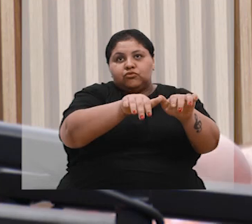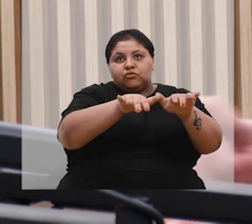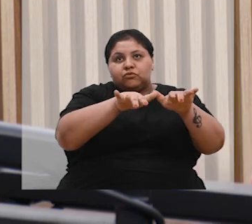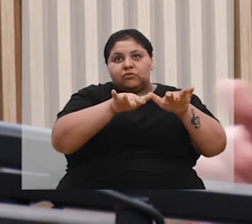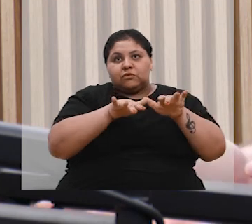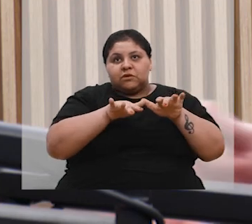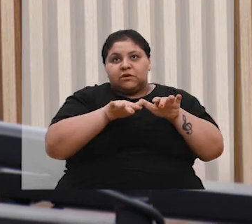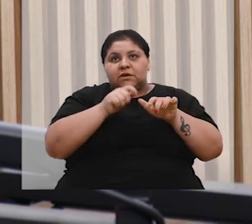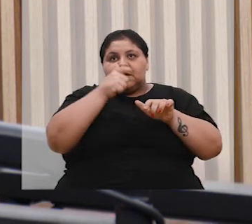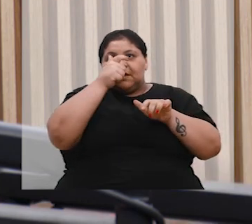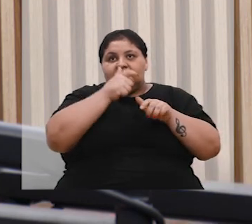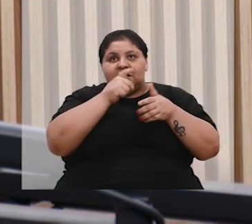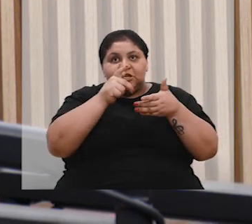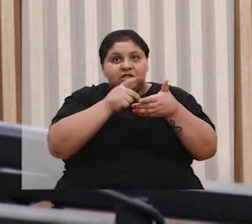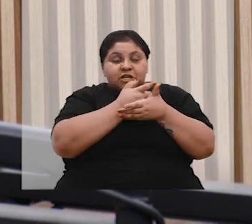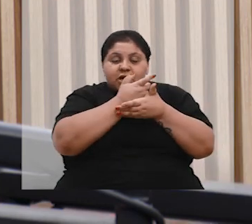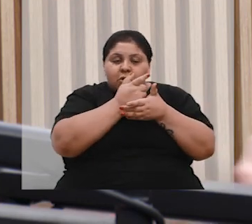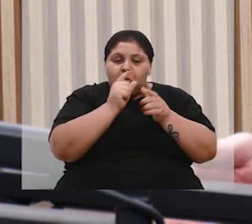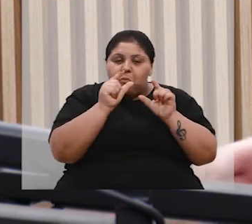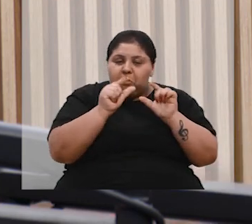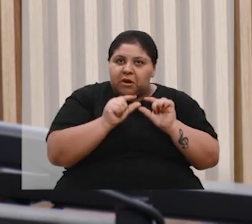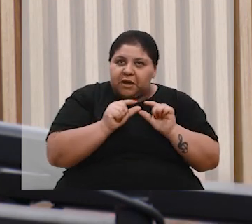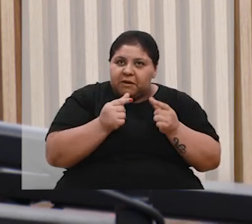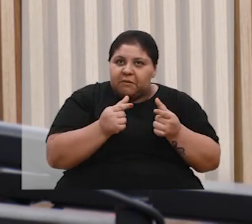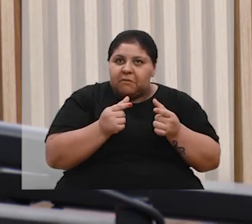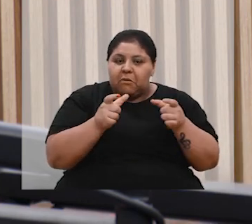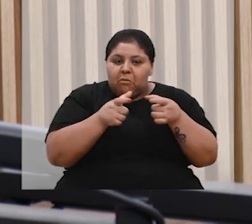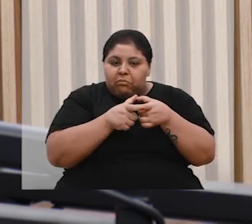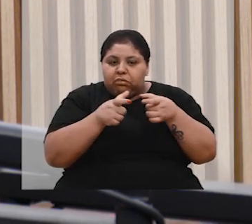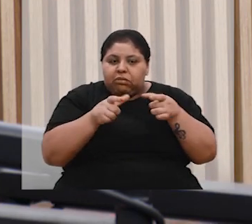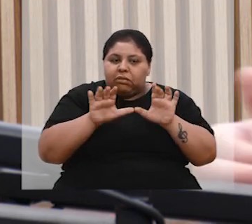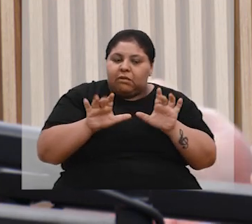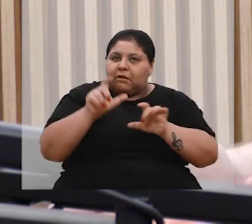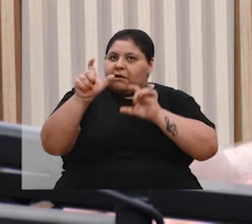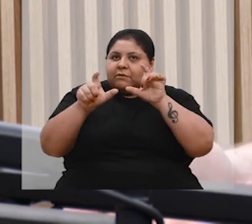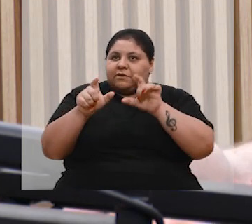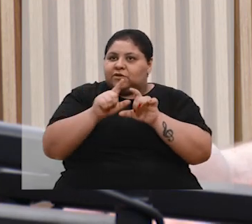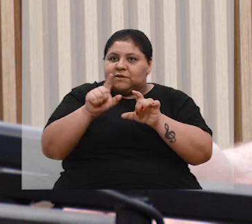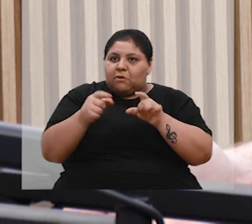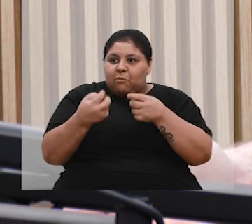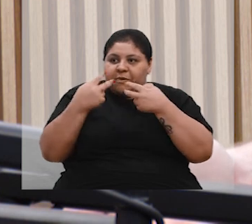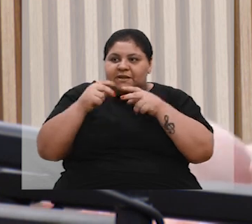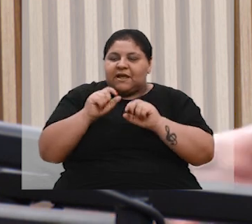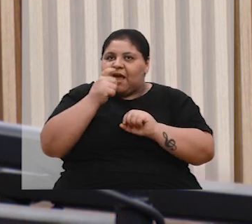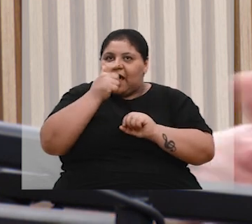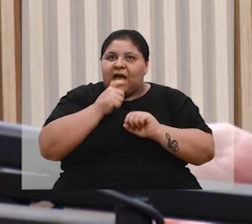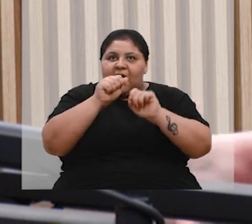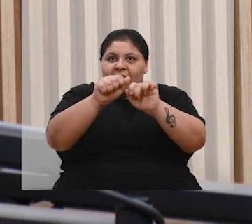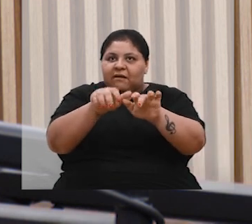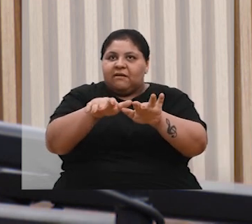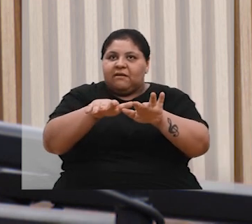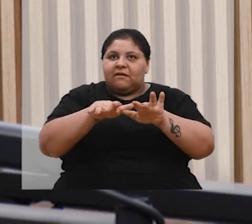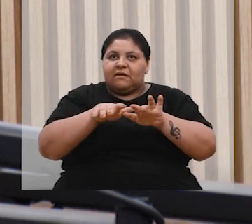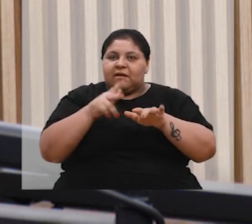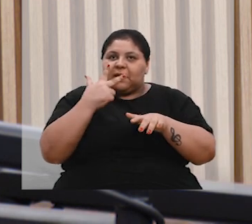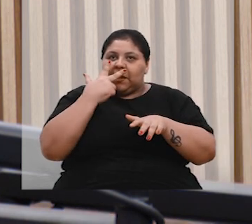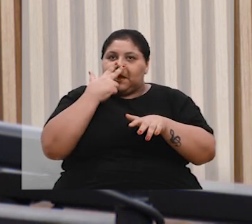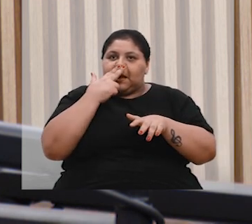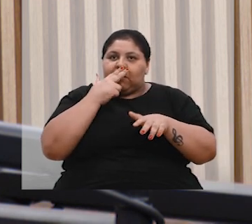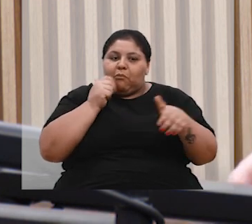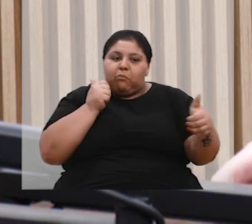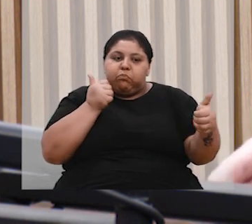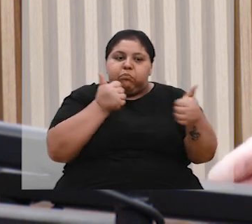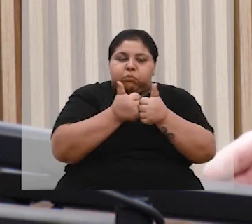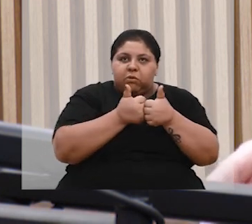Né? Ele reconhece que errou um pouquinho o tamanho, que ele fez o plenário um pouco pequeno. Então as pessoas não percebem. Acho que o plenário é uma espécie de puxadinho,